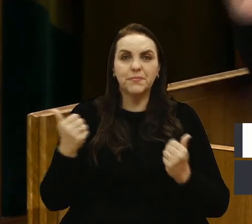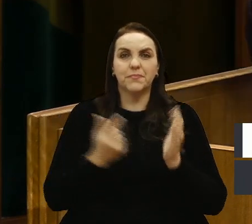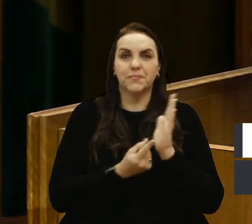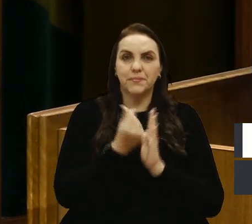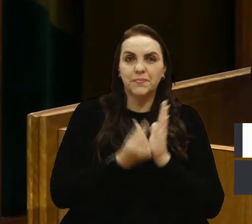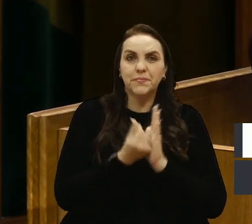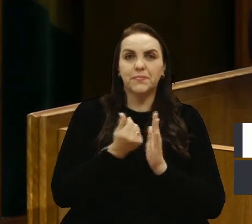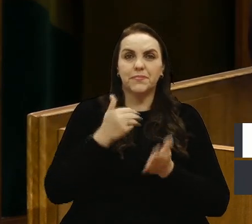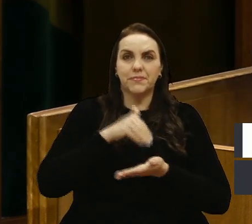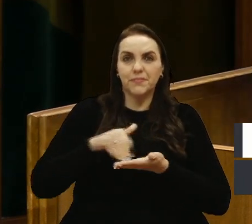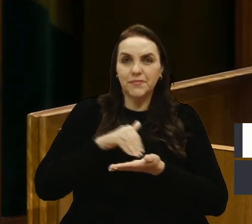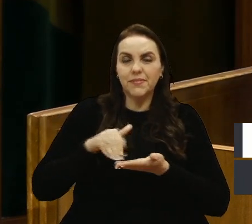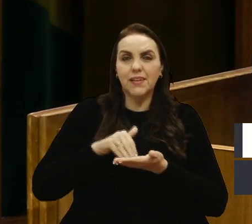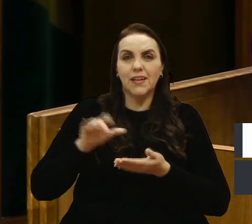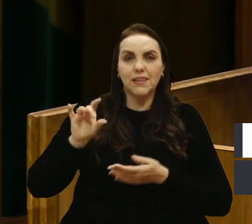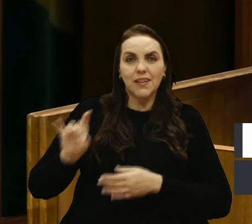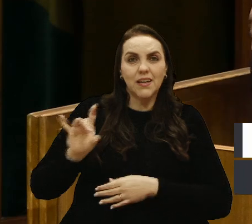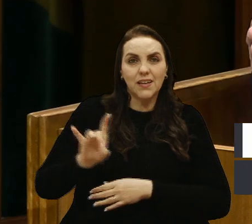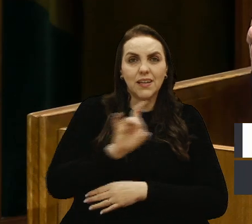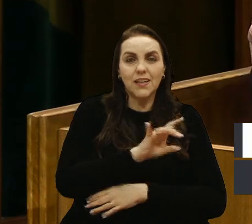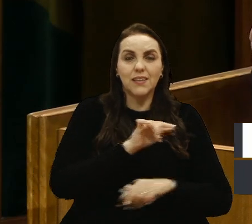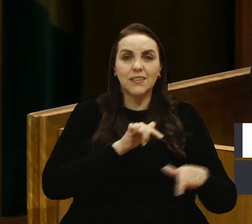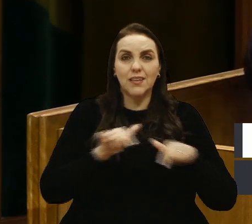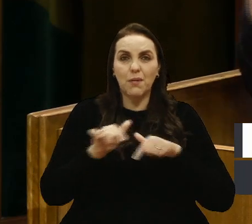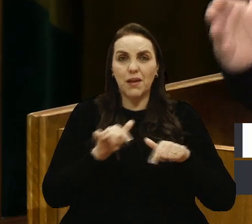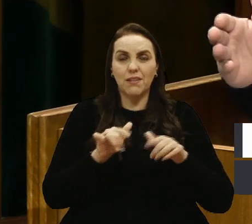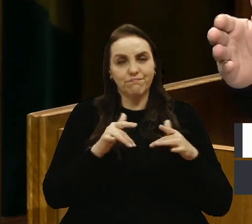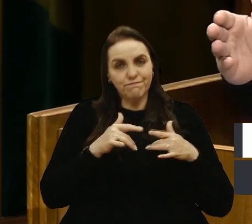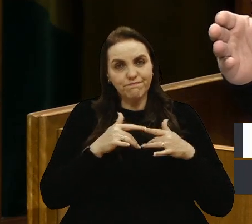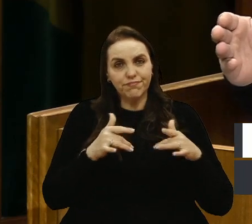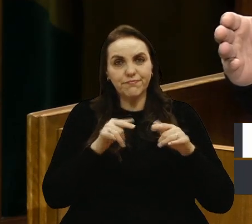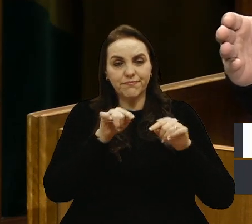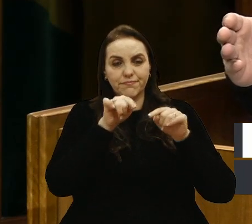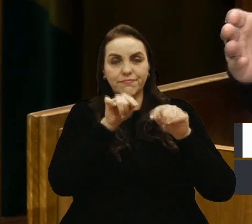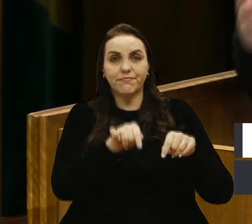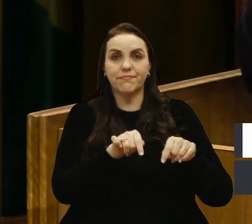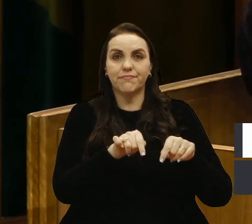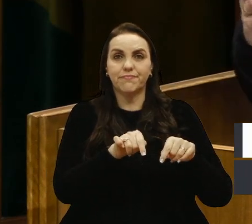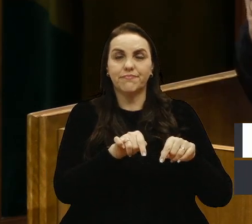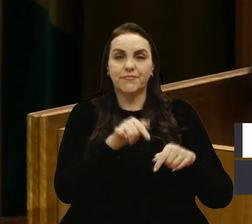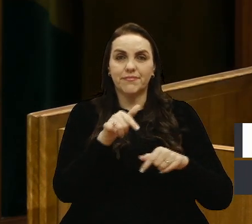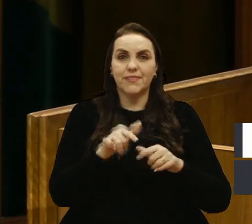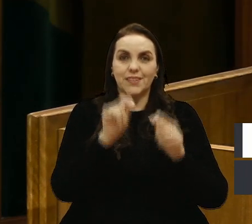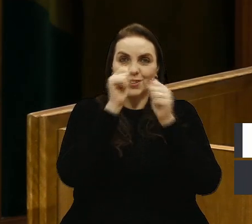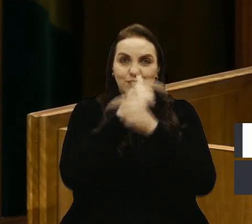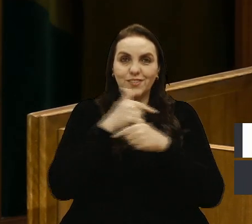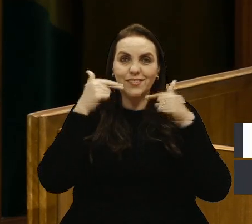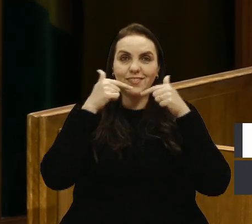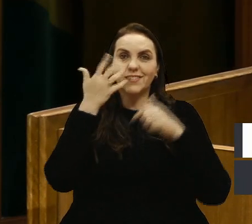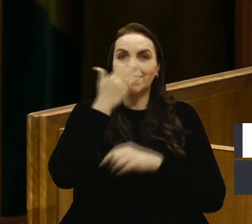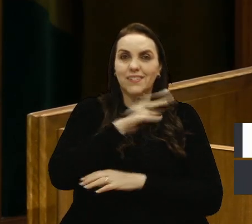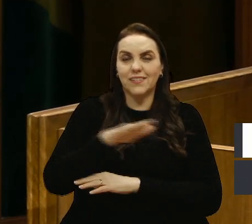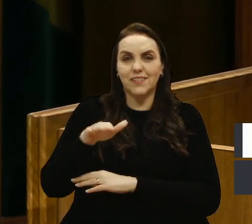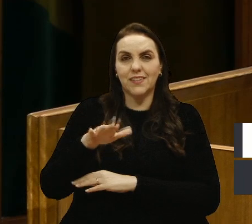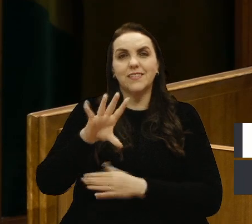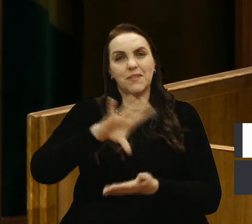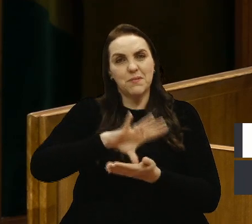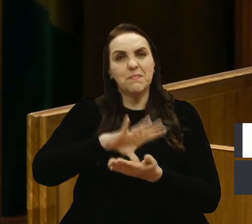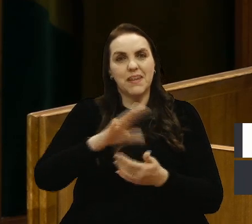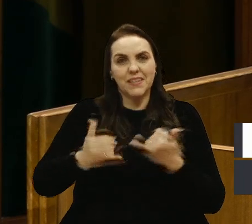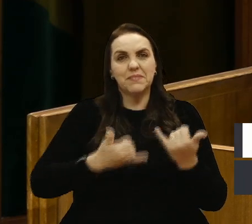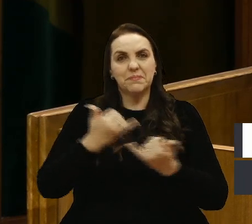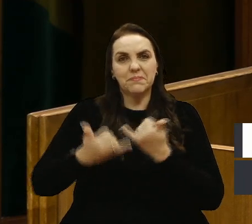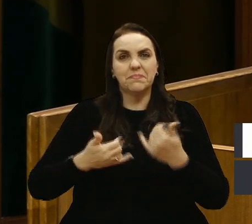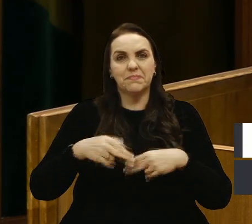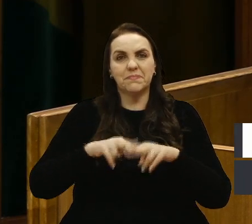secretário, todos trabalhando em prol de fazer o sorriso das crianças naquela praça. E eu